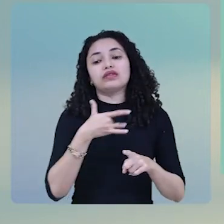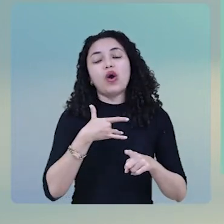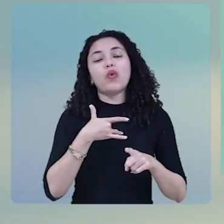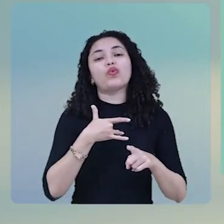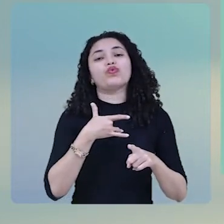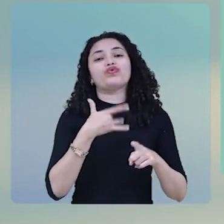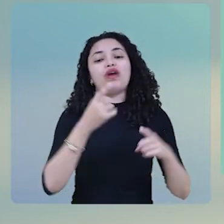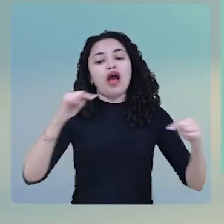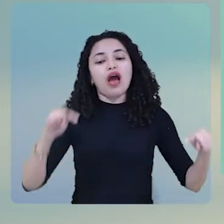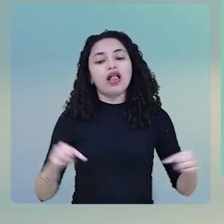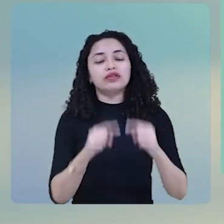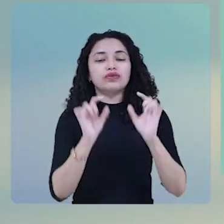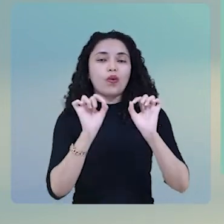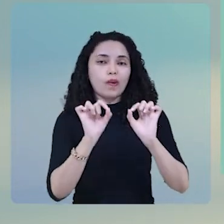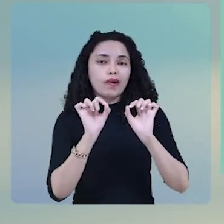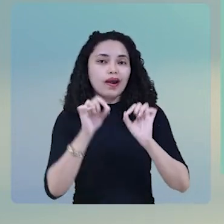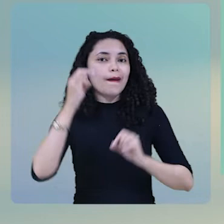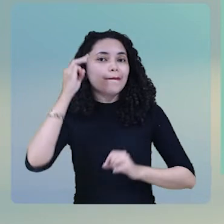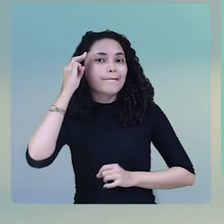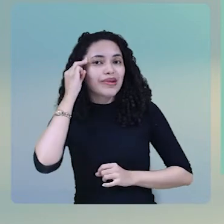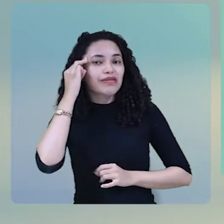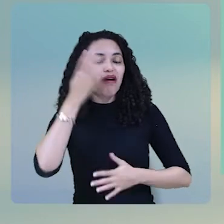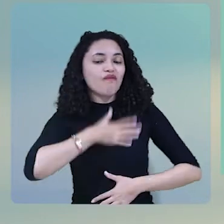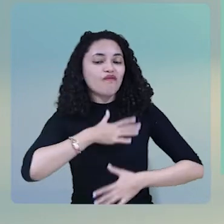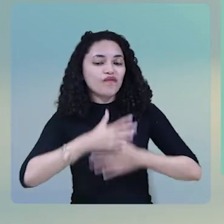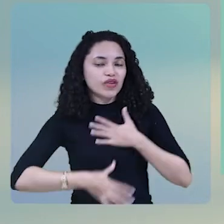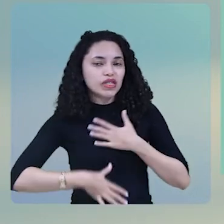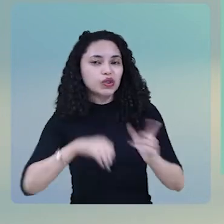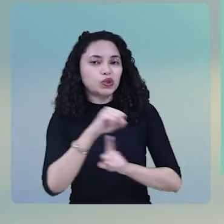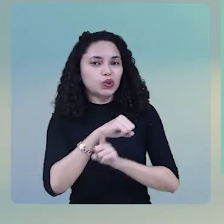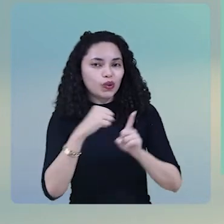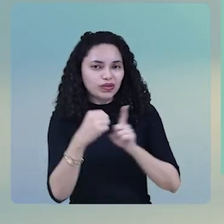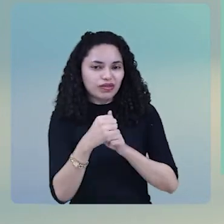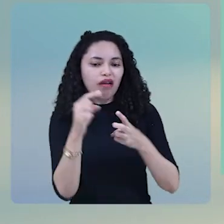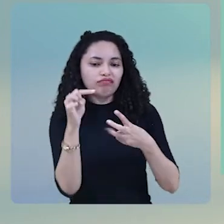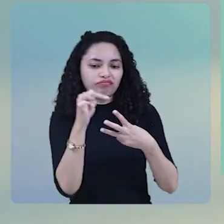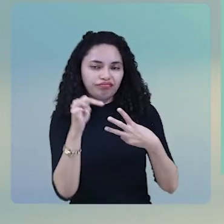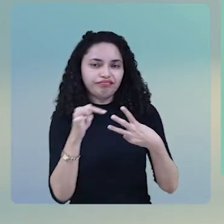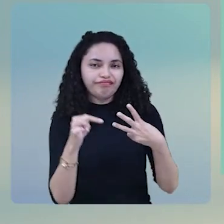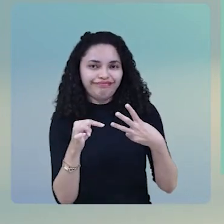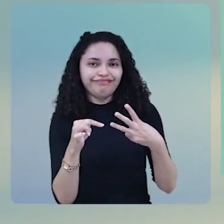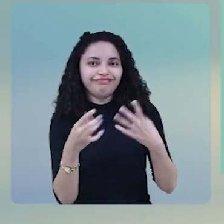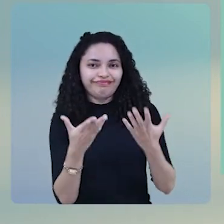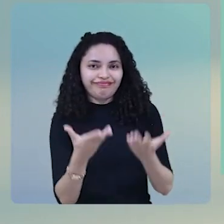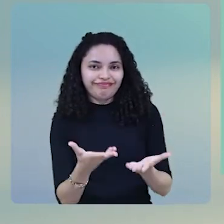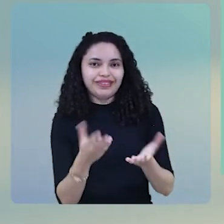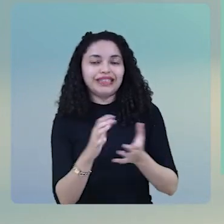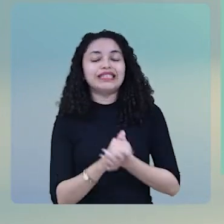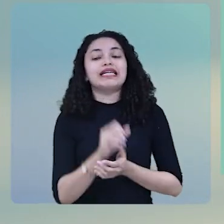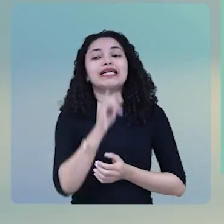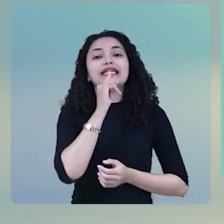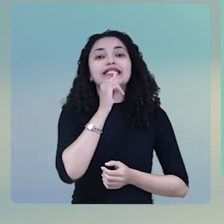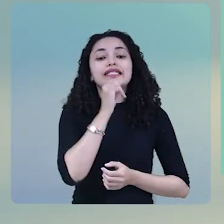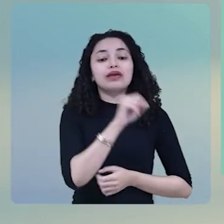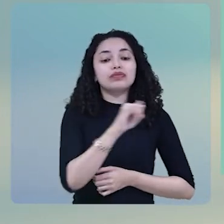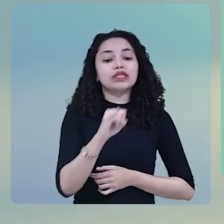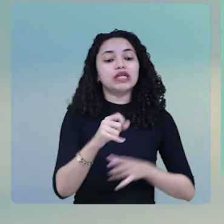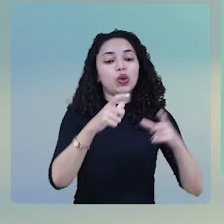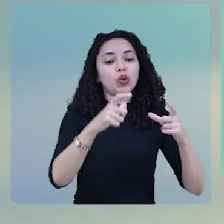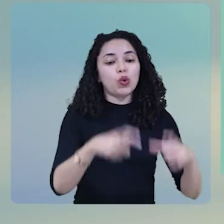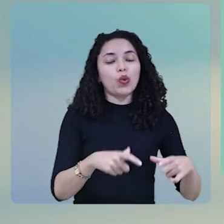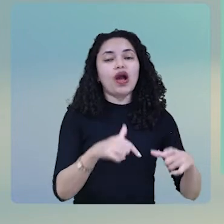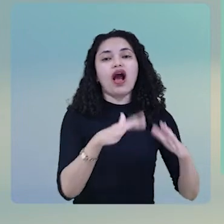num bairro muito violento, de repente a minha saúde mental vai estar abalada, vai estar comprometida. Né? E a